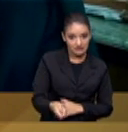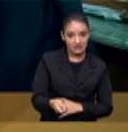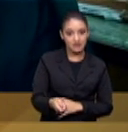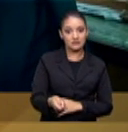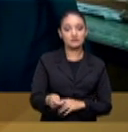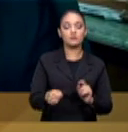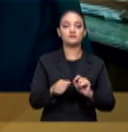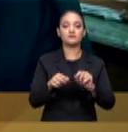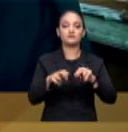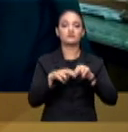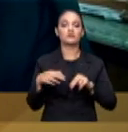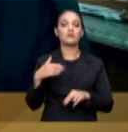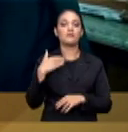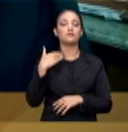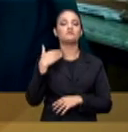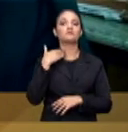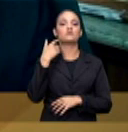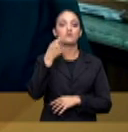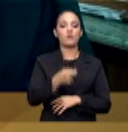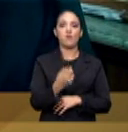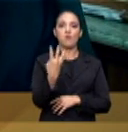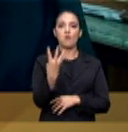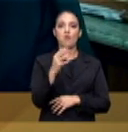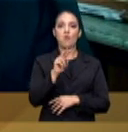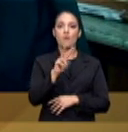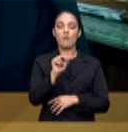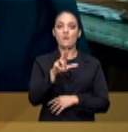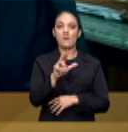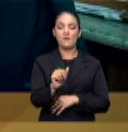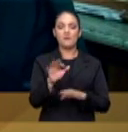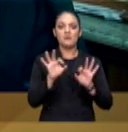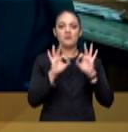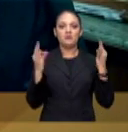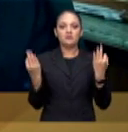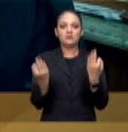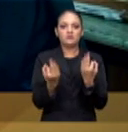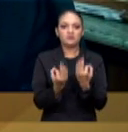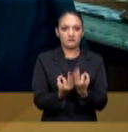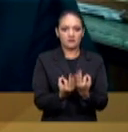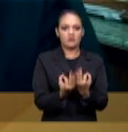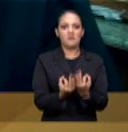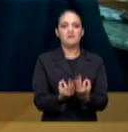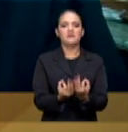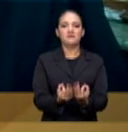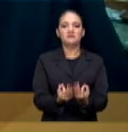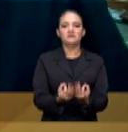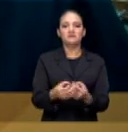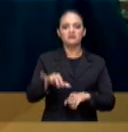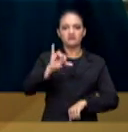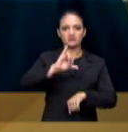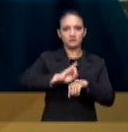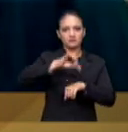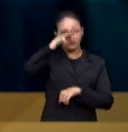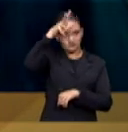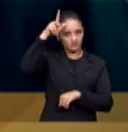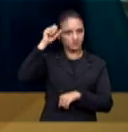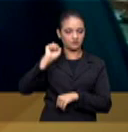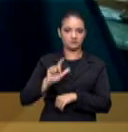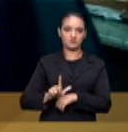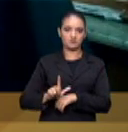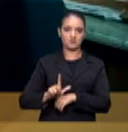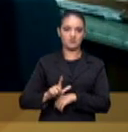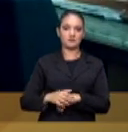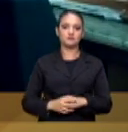prolatada pelo juízo da Quarta Vara de Família da comarca de Campo Grande, Mato Grosso do